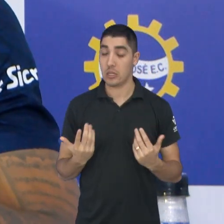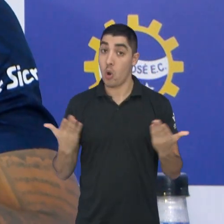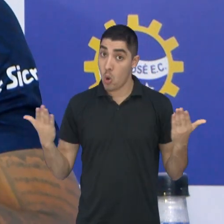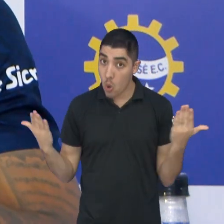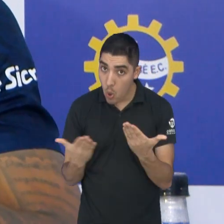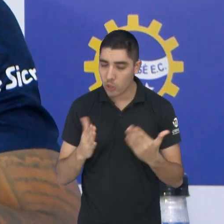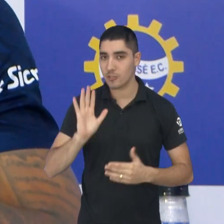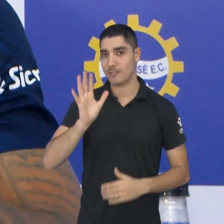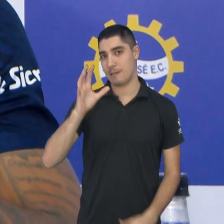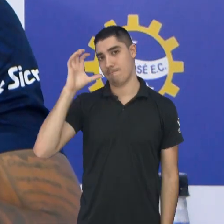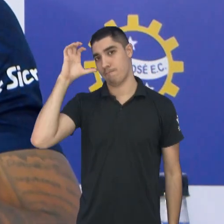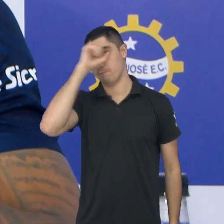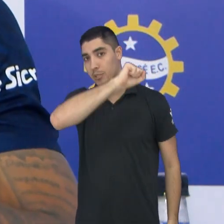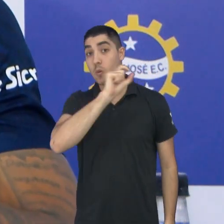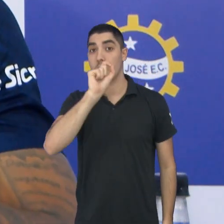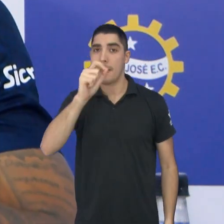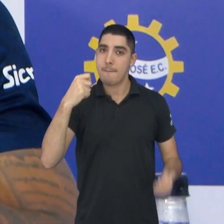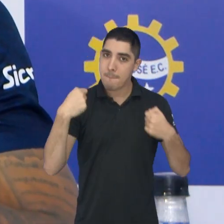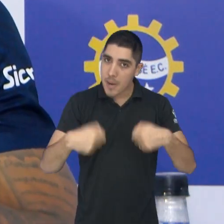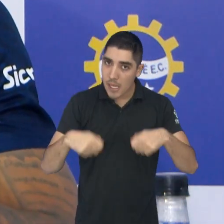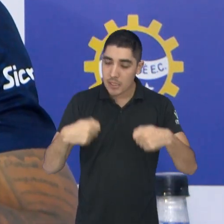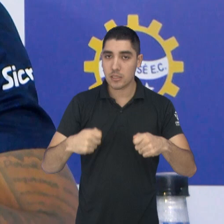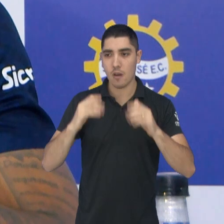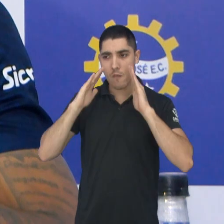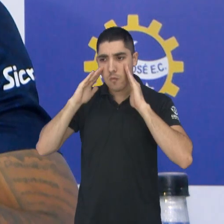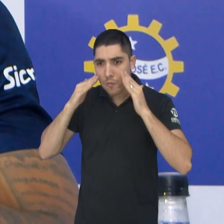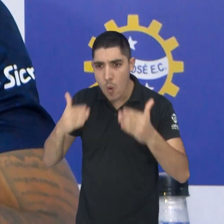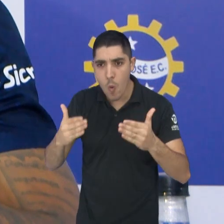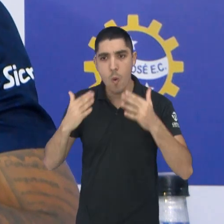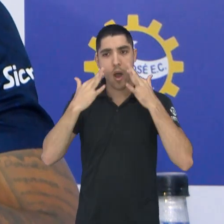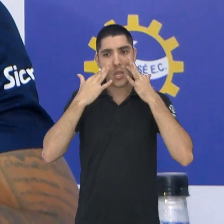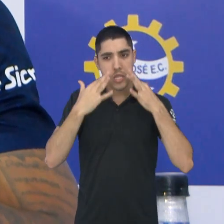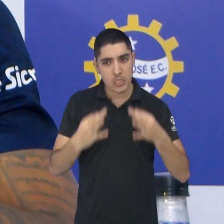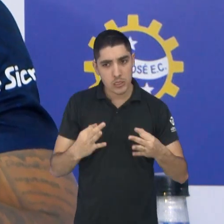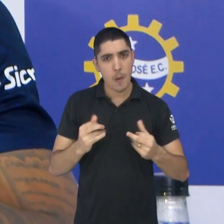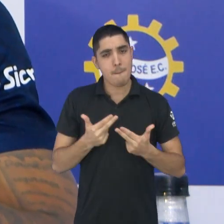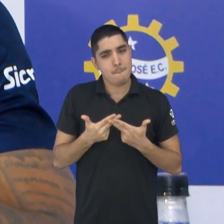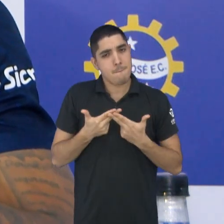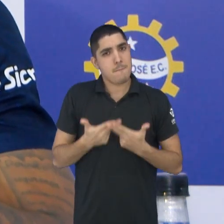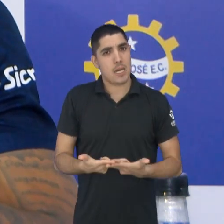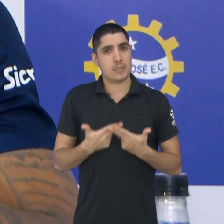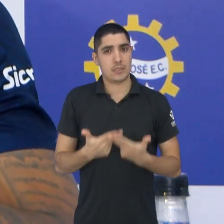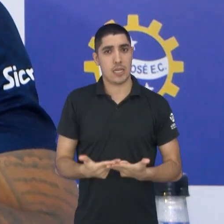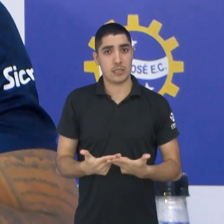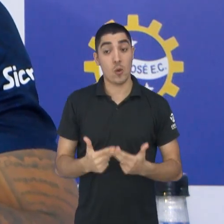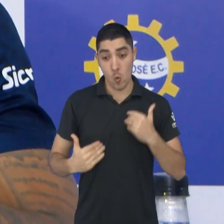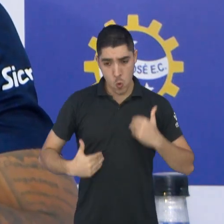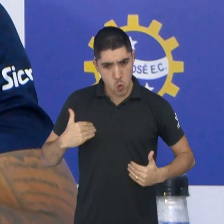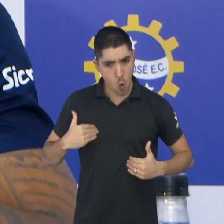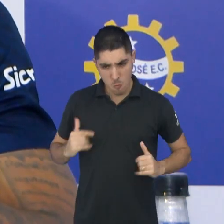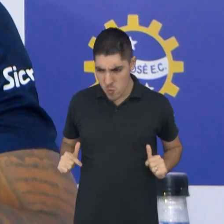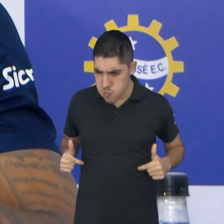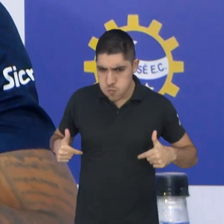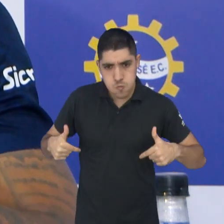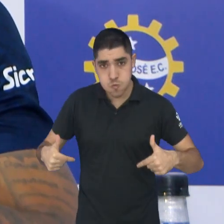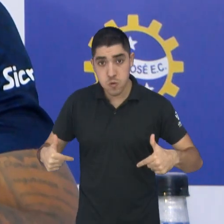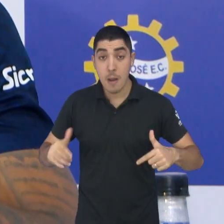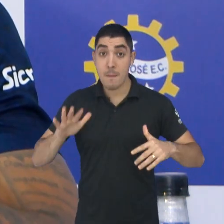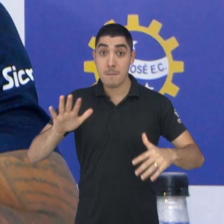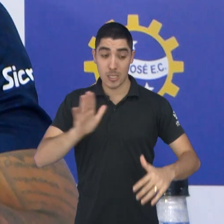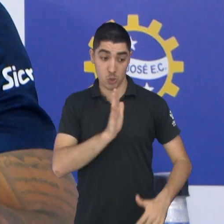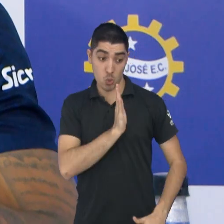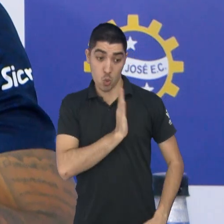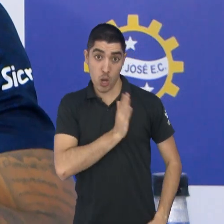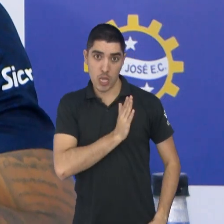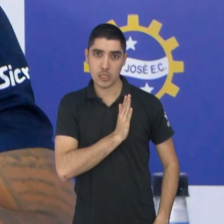é poder estar com a cabeça um pouco mais fria. Eu acho que o corpo tem que estar quente, a mente tem que estar quente, mas o coração tem que estar frio